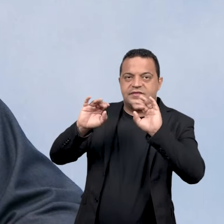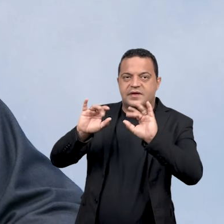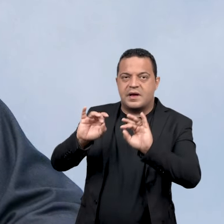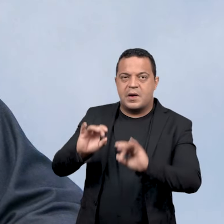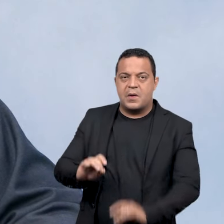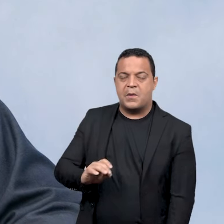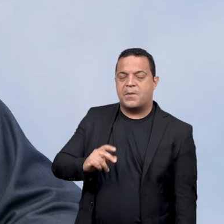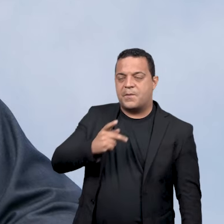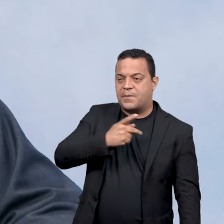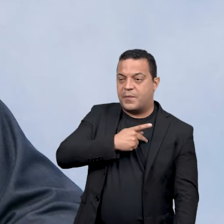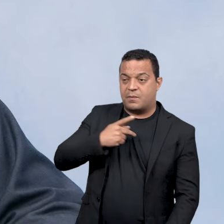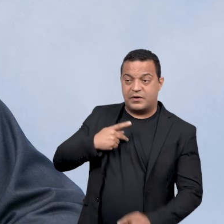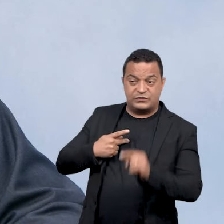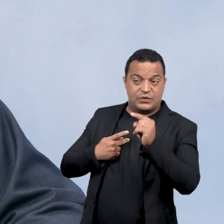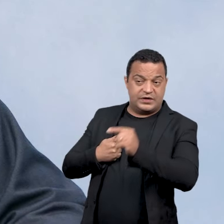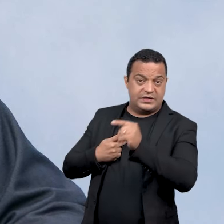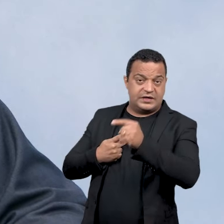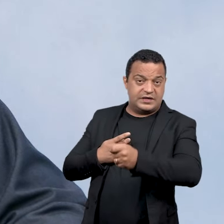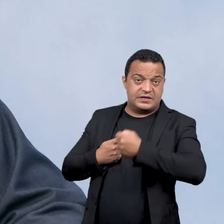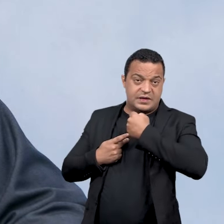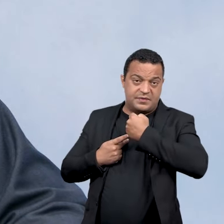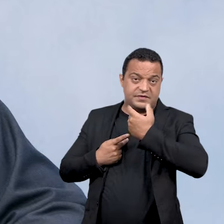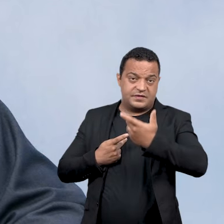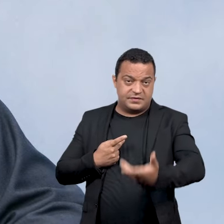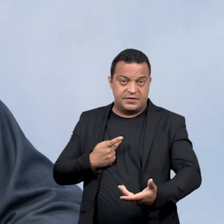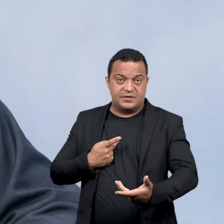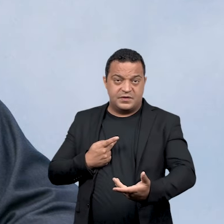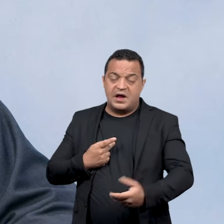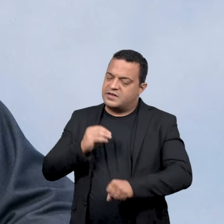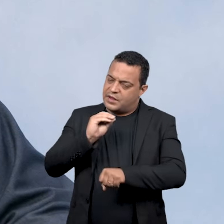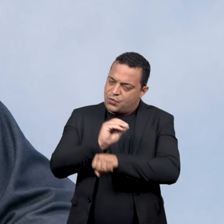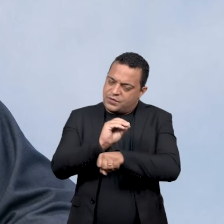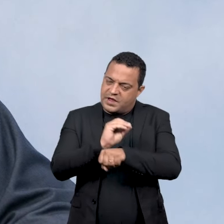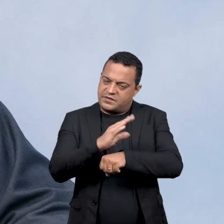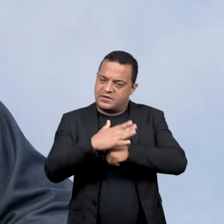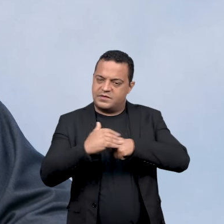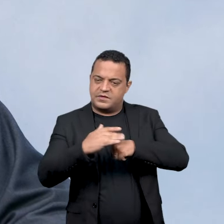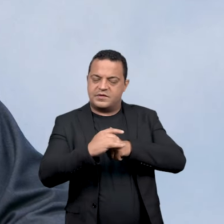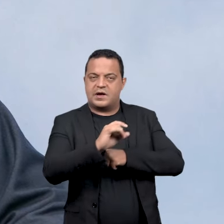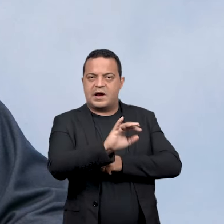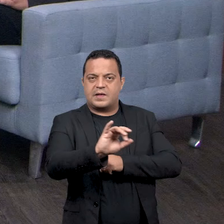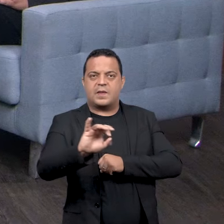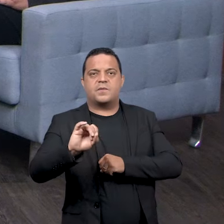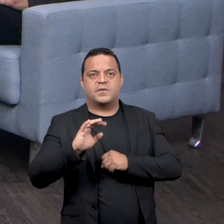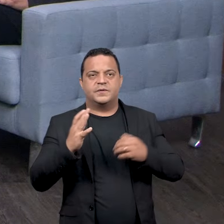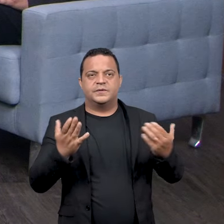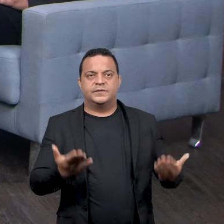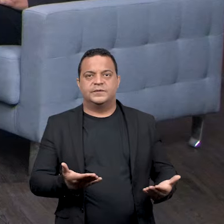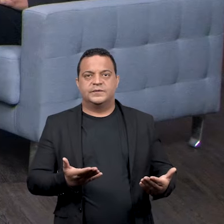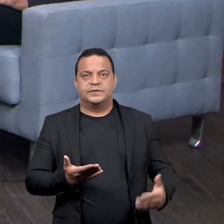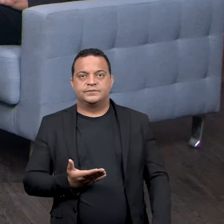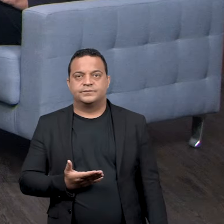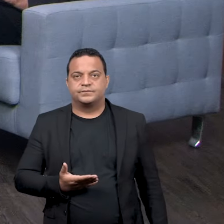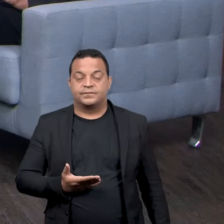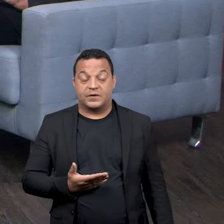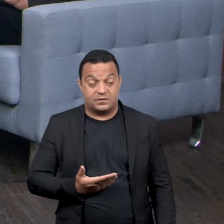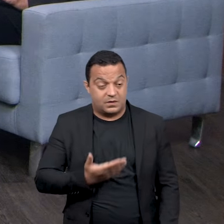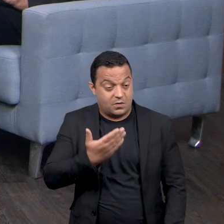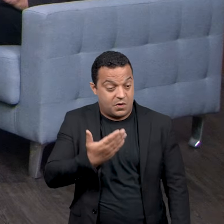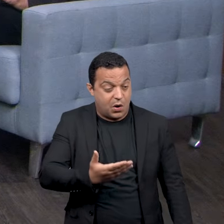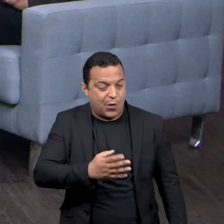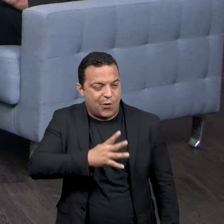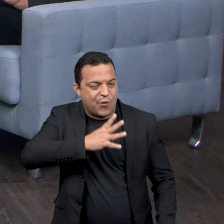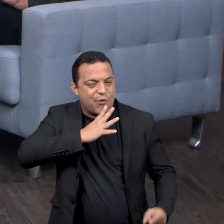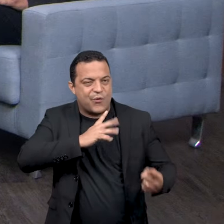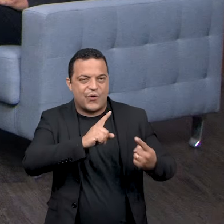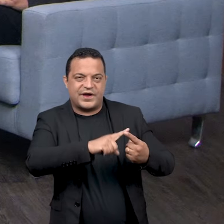nós estamos lá cuidando dessas irmãs com todo carinho, com todo zelo. Falou da irmã Sueli, aí eu tenho que falar um